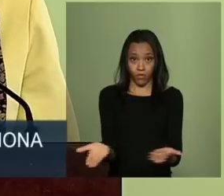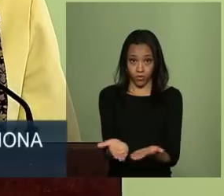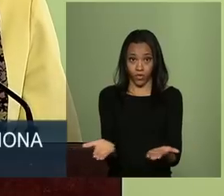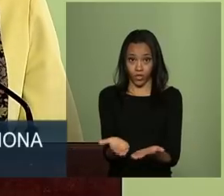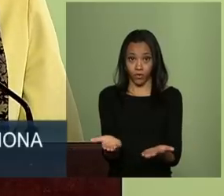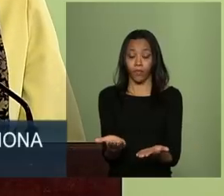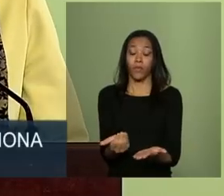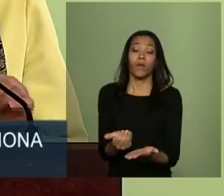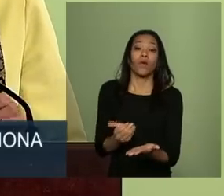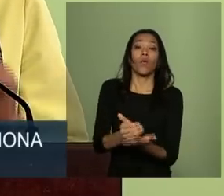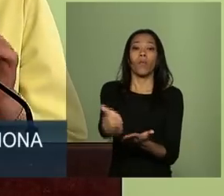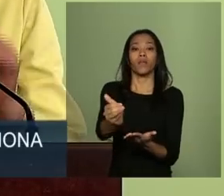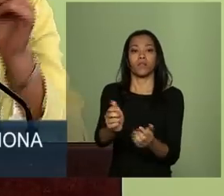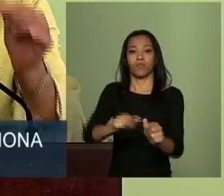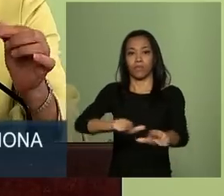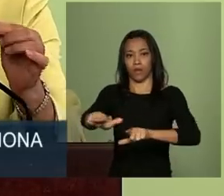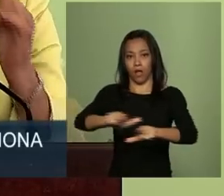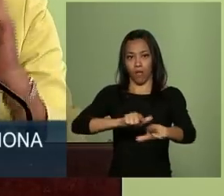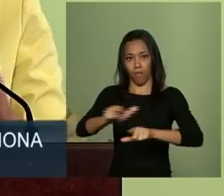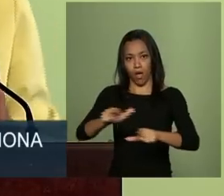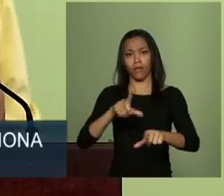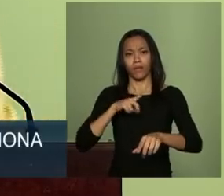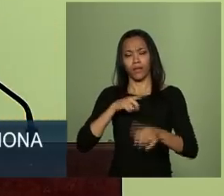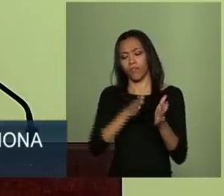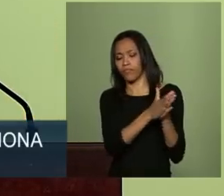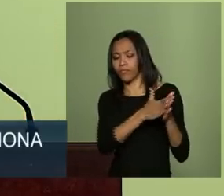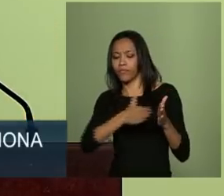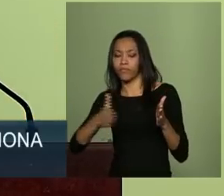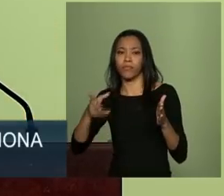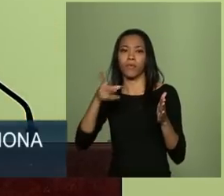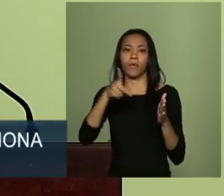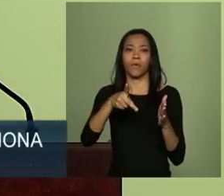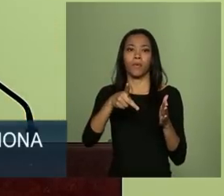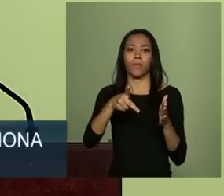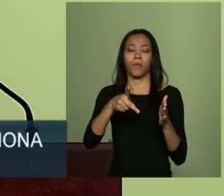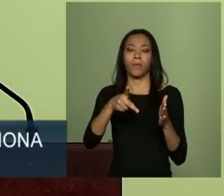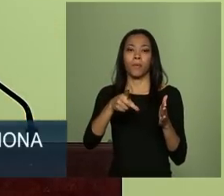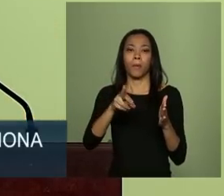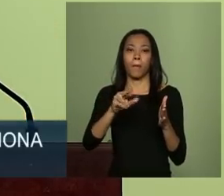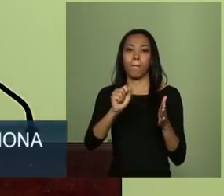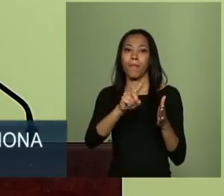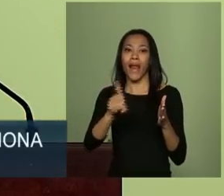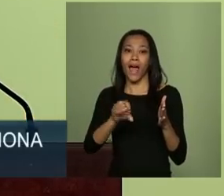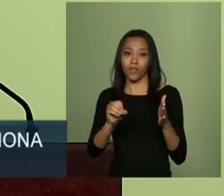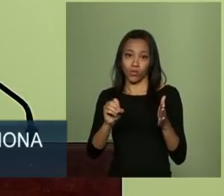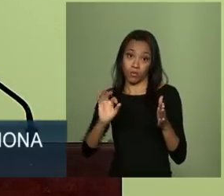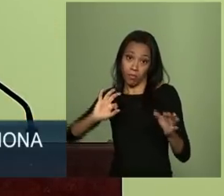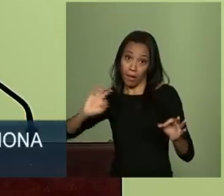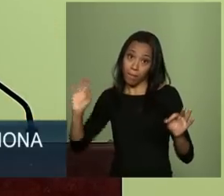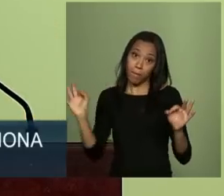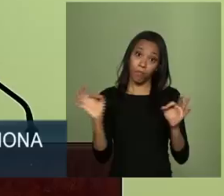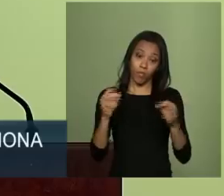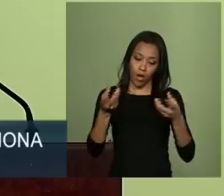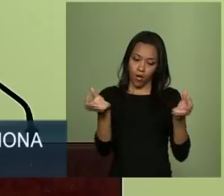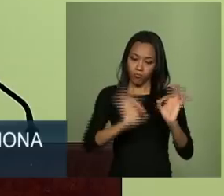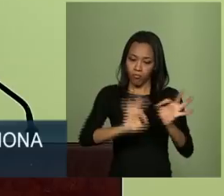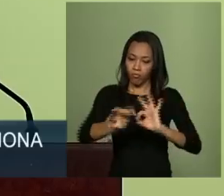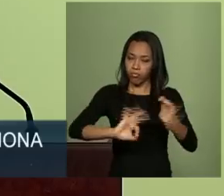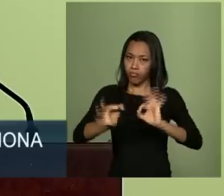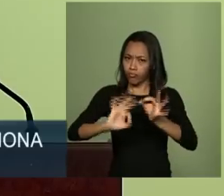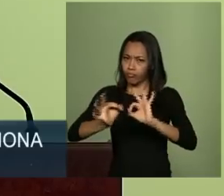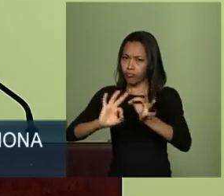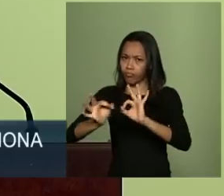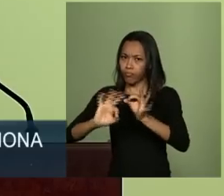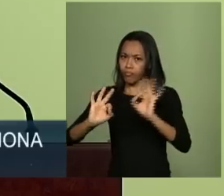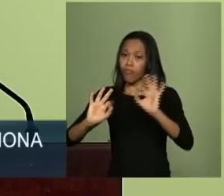começa um trabalho que tem o prazo para ficar pronto em 180 dias. E que se trata de